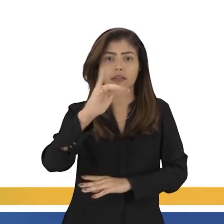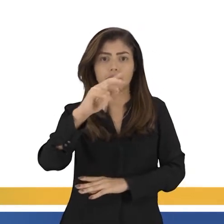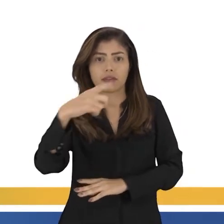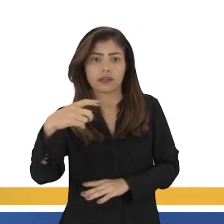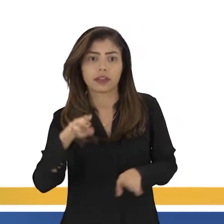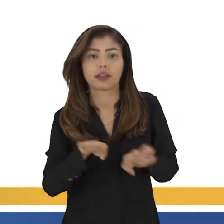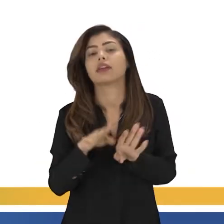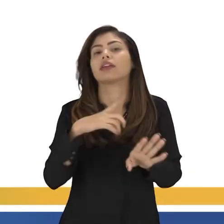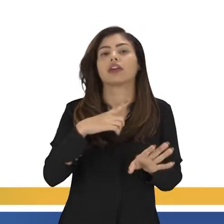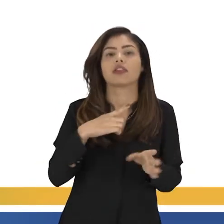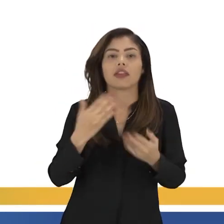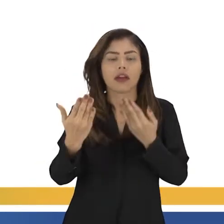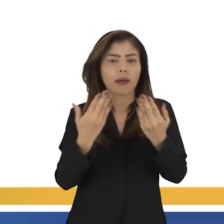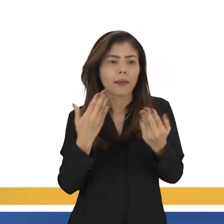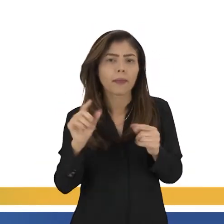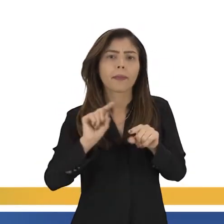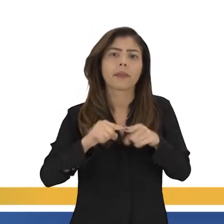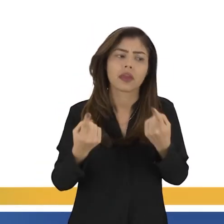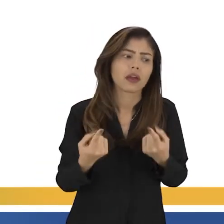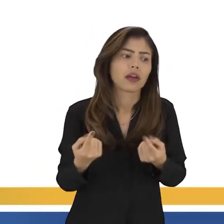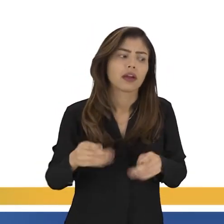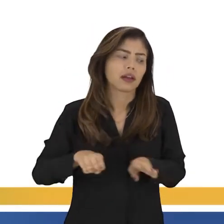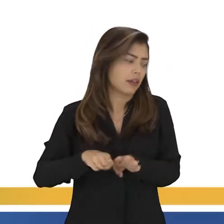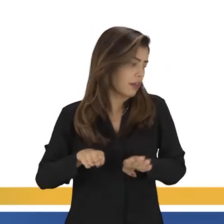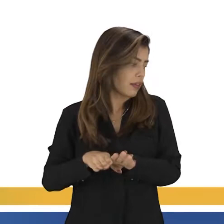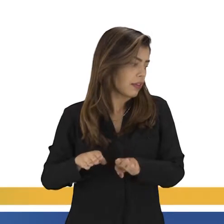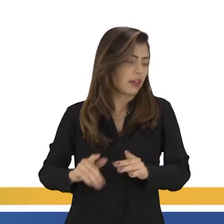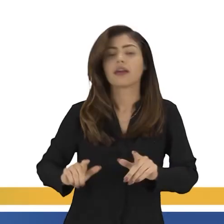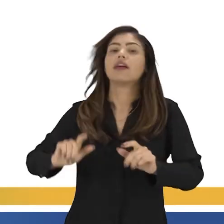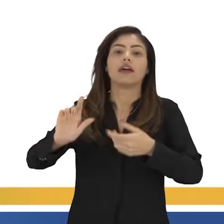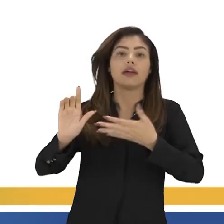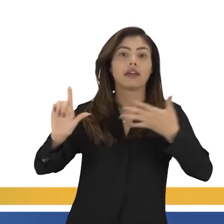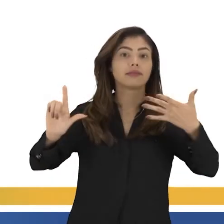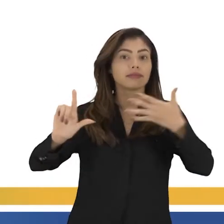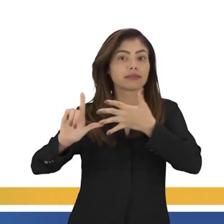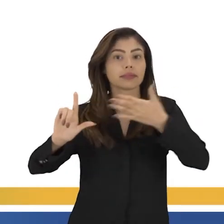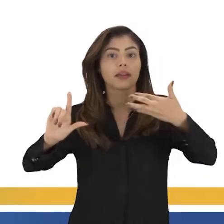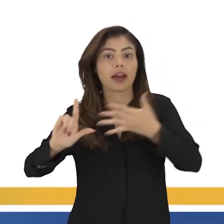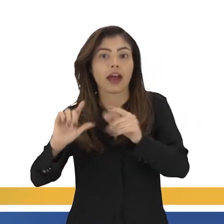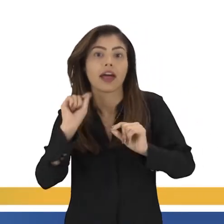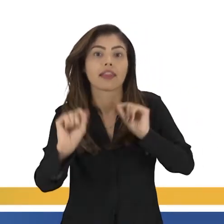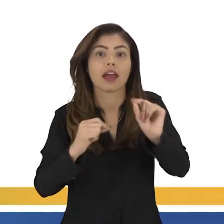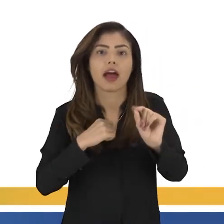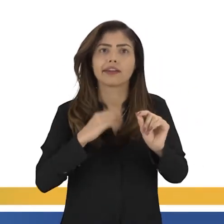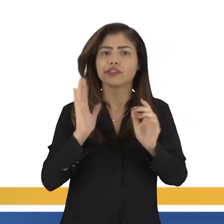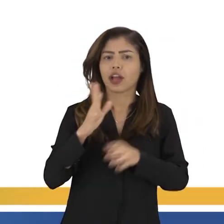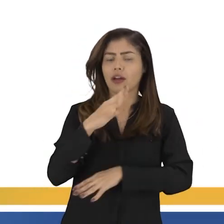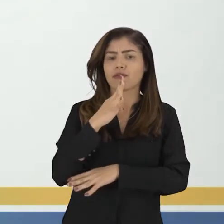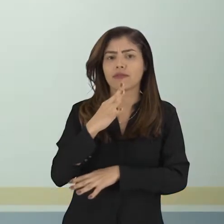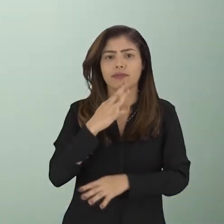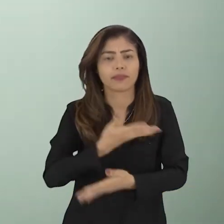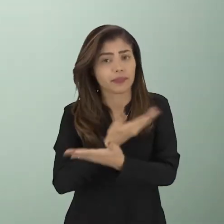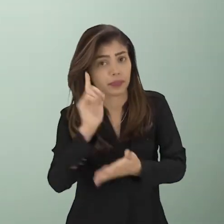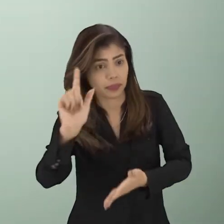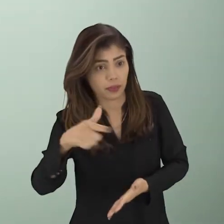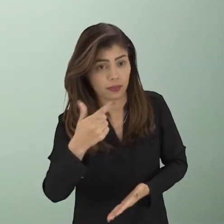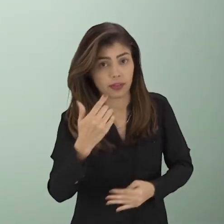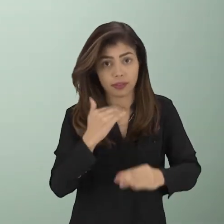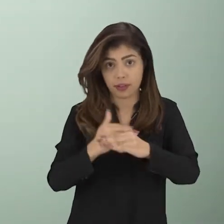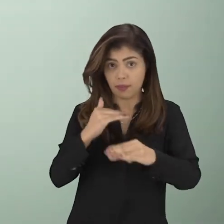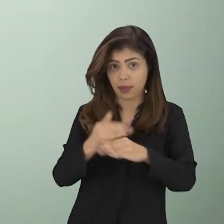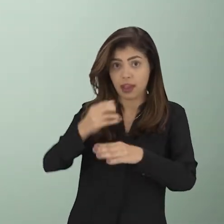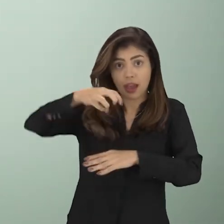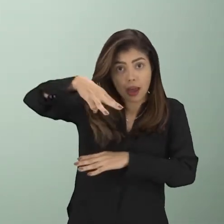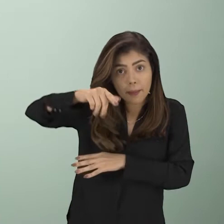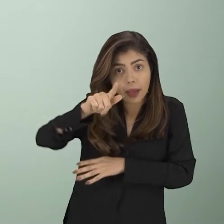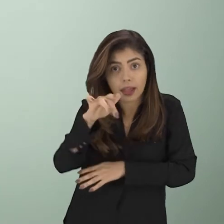para a gente já se familiarizar com o assunto e aprender a já conviver com essa nova realidade, que o outro é também a